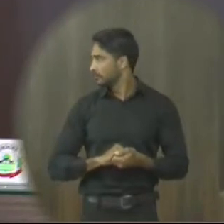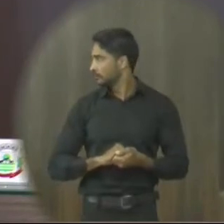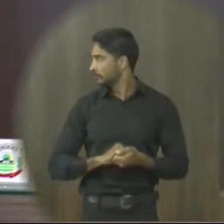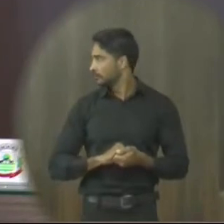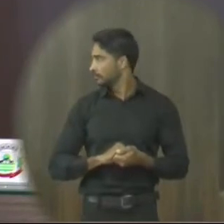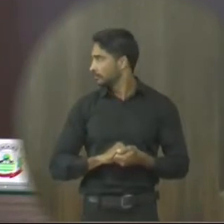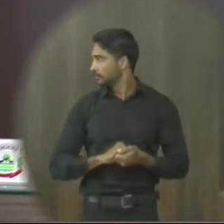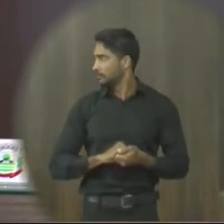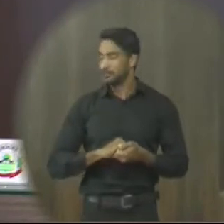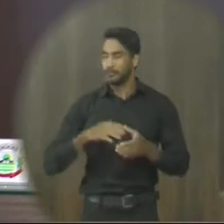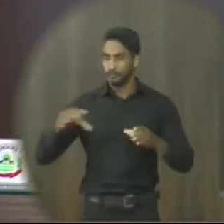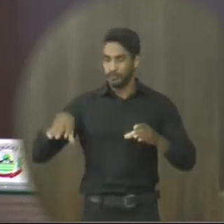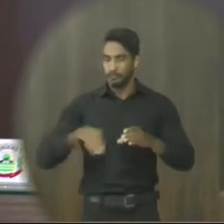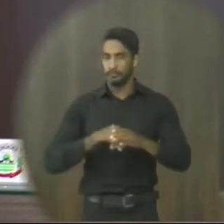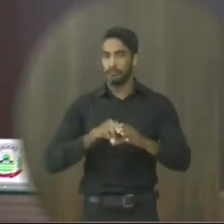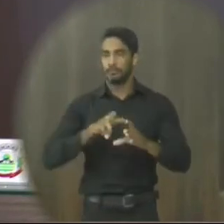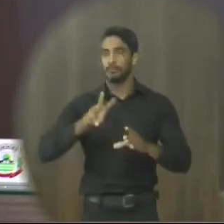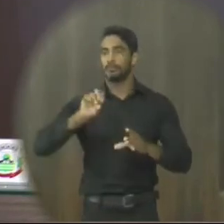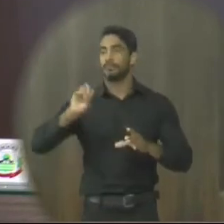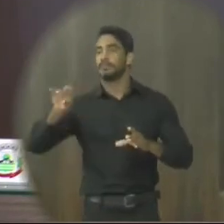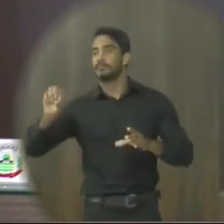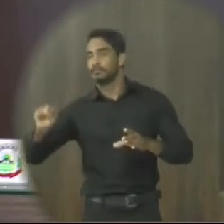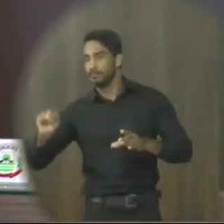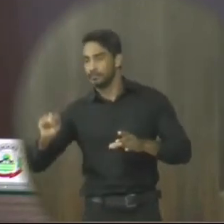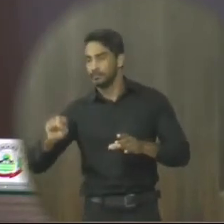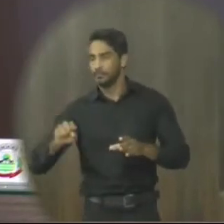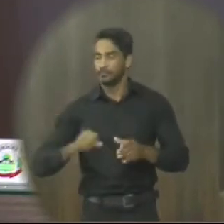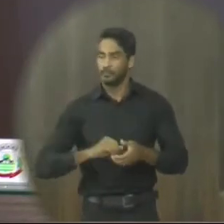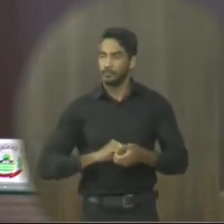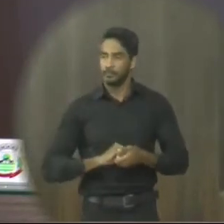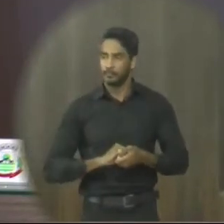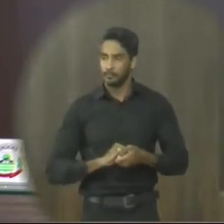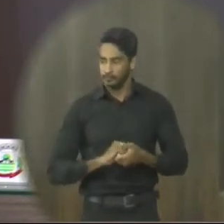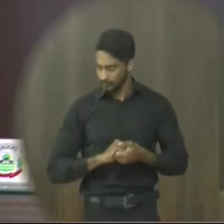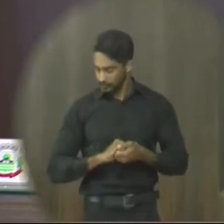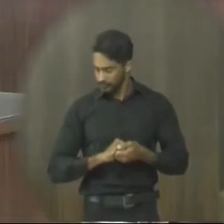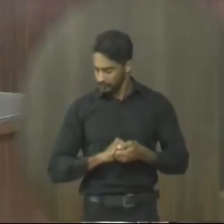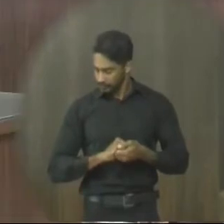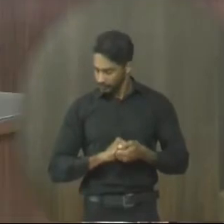Reis, membro. Wilson Carlos Lopes, suplente.